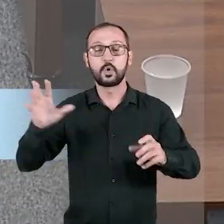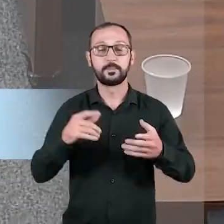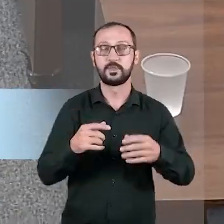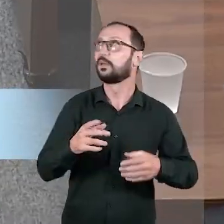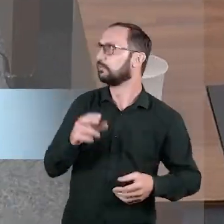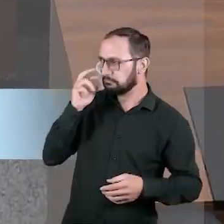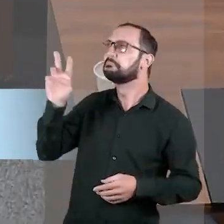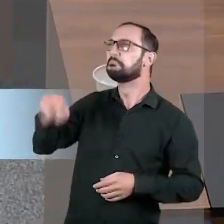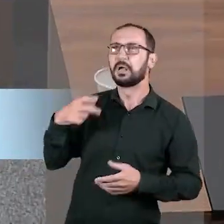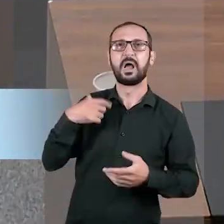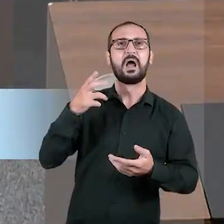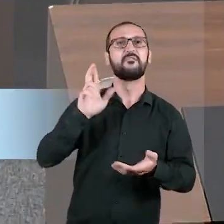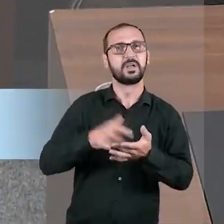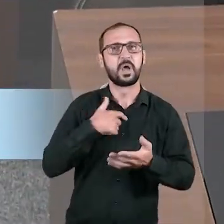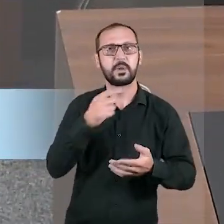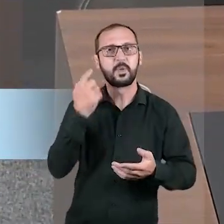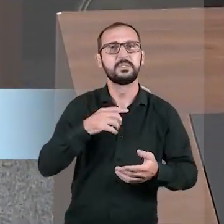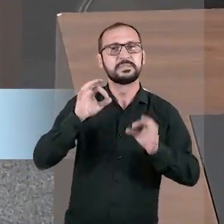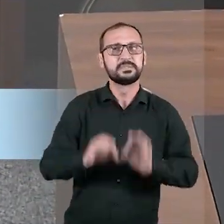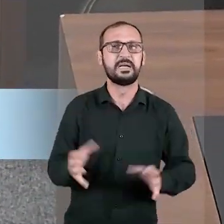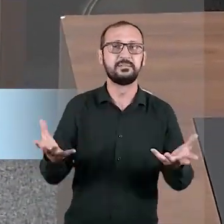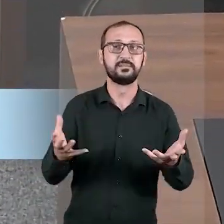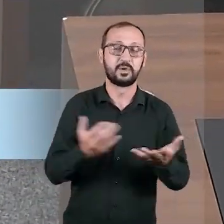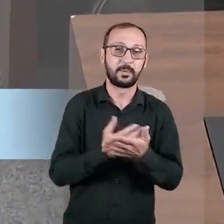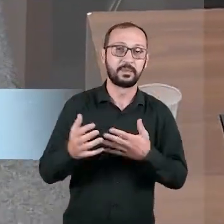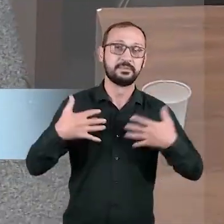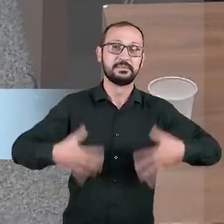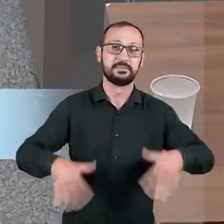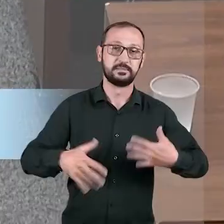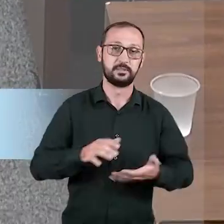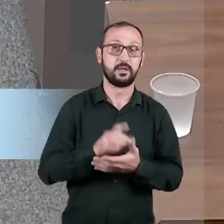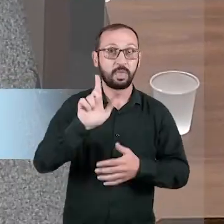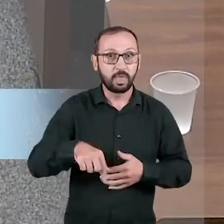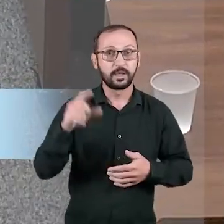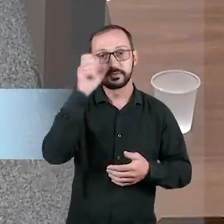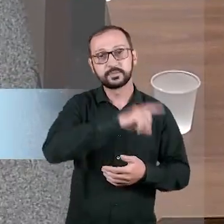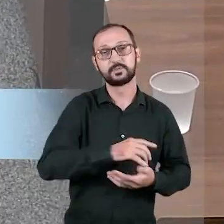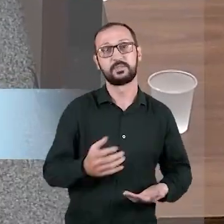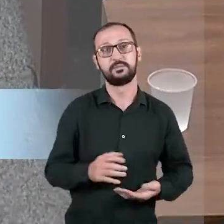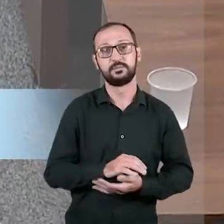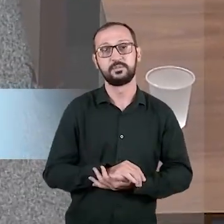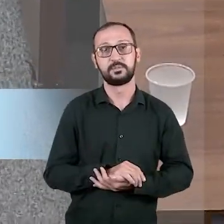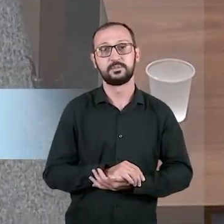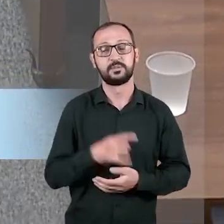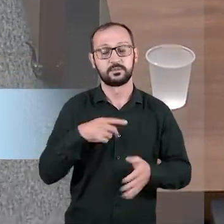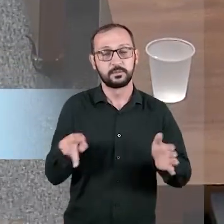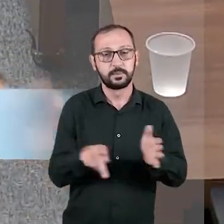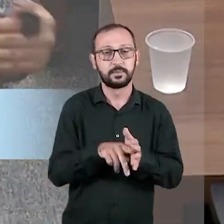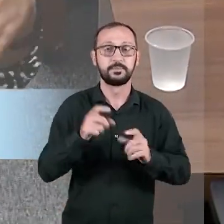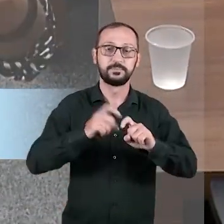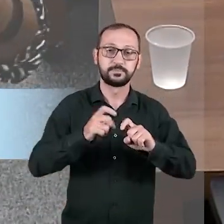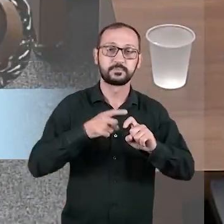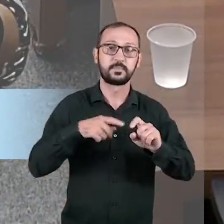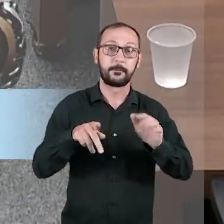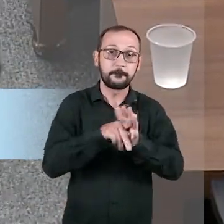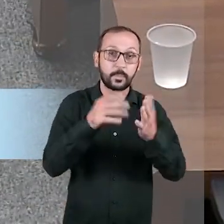ele fala assim: agora eu vou morrer de vez. Né? Então, existe muita dificuldade. Existe. Tanto da área